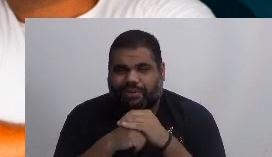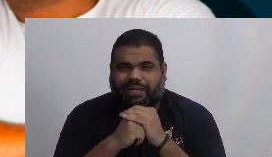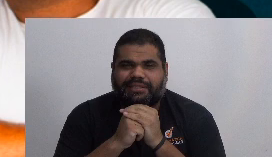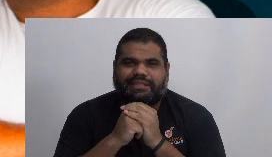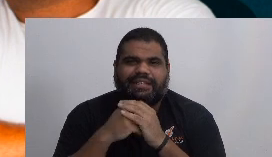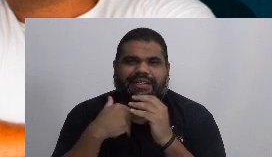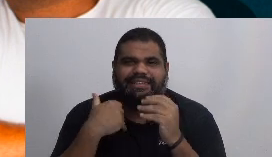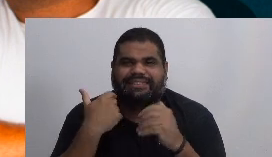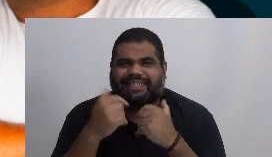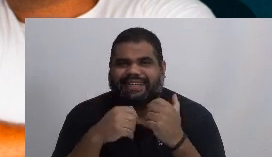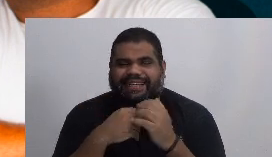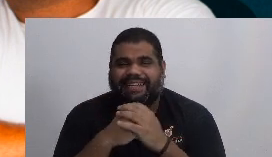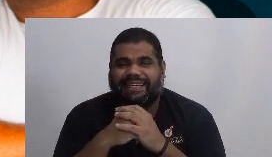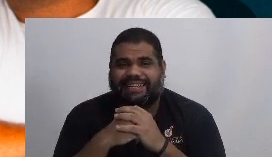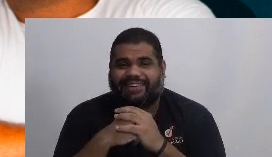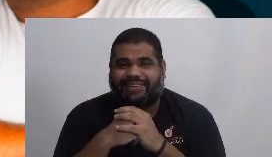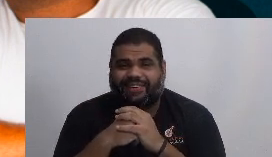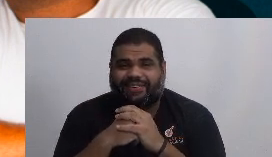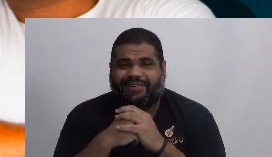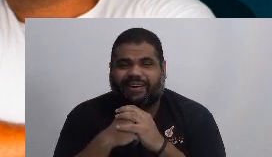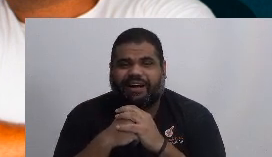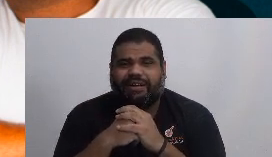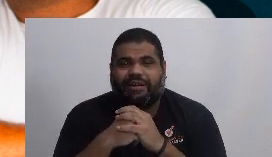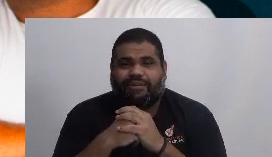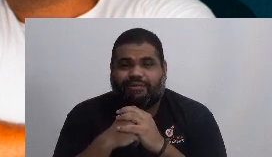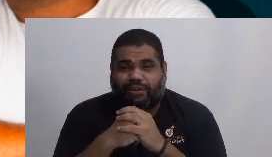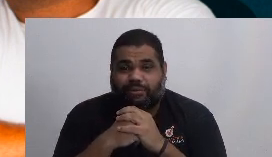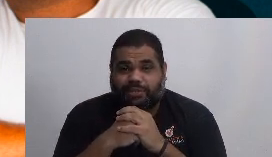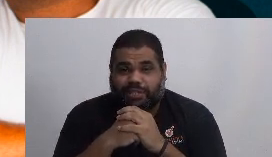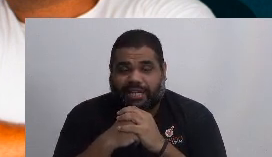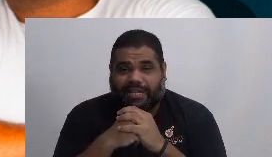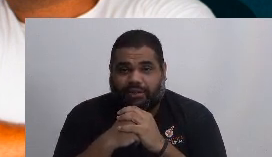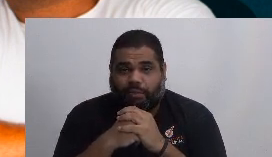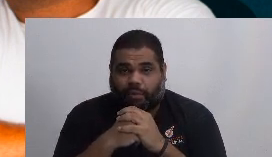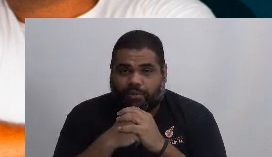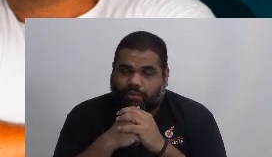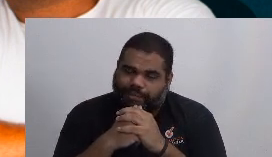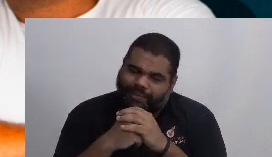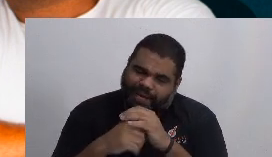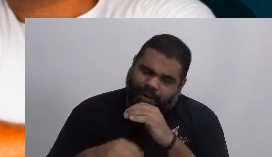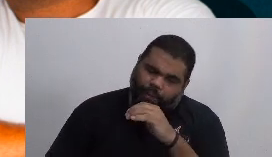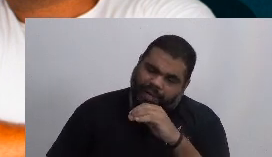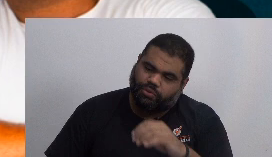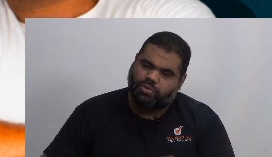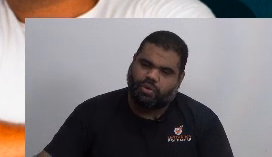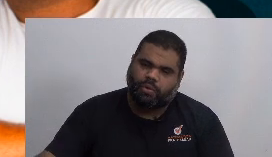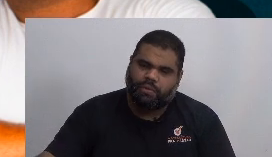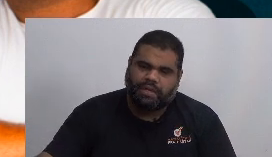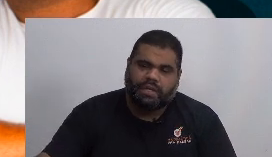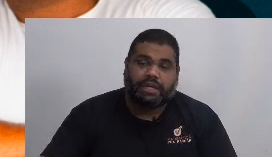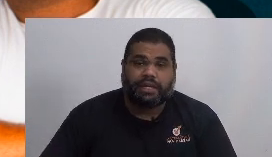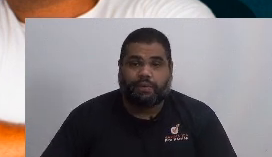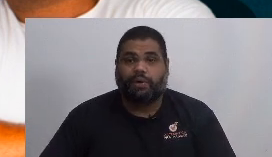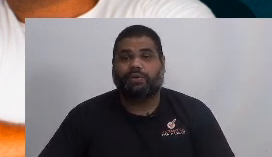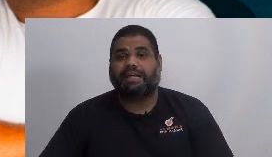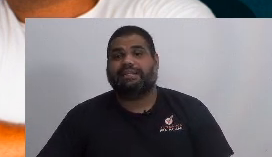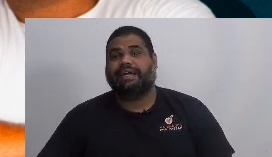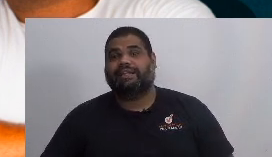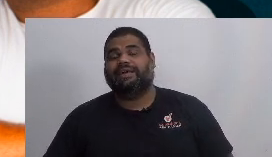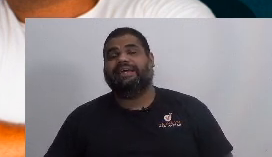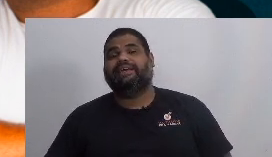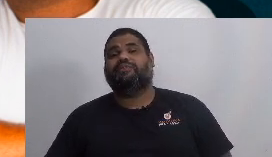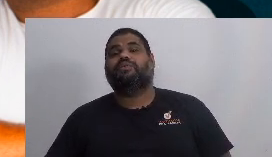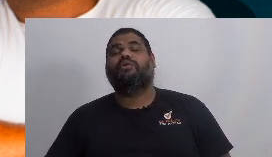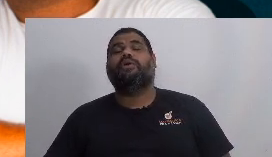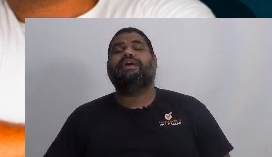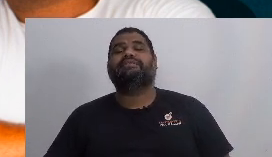mais delongas, sem quiri-quiri corococó, vamos direto ao ponto. Aumenta o som e olho na